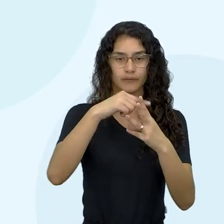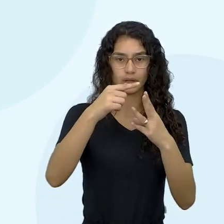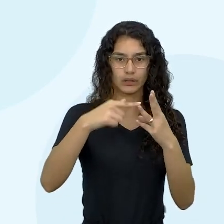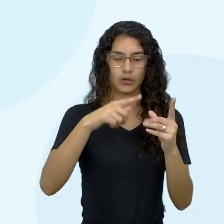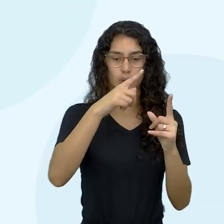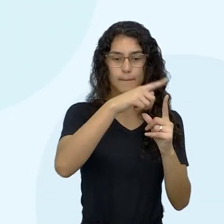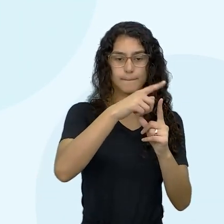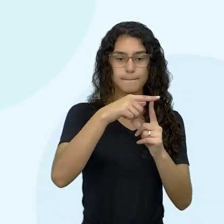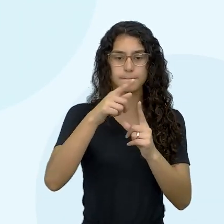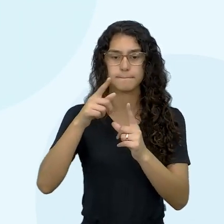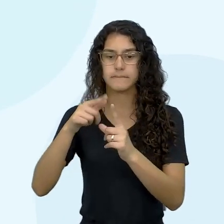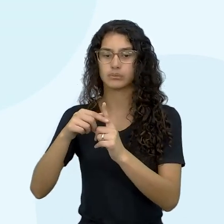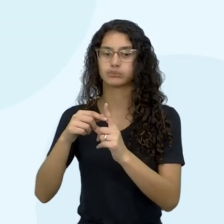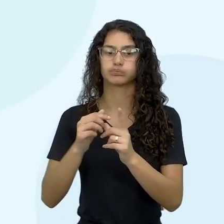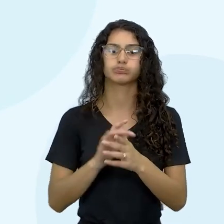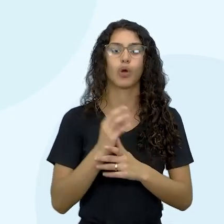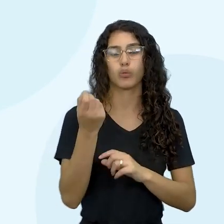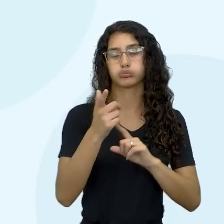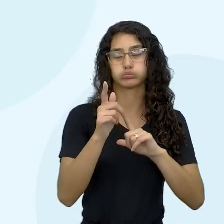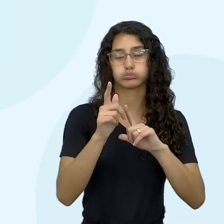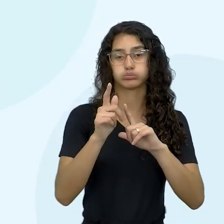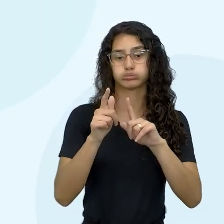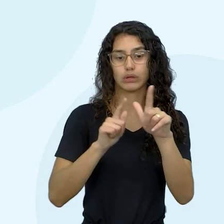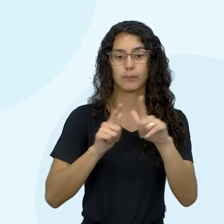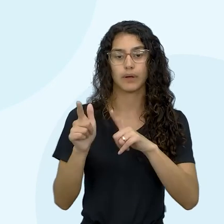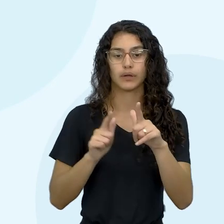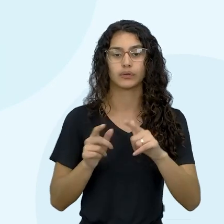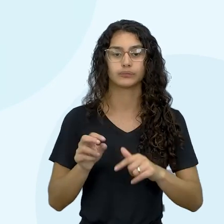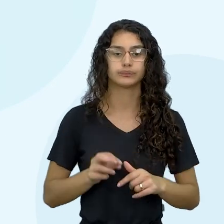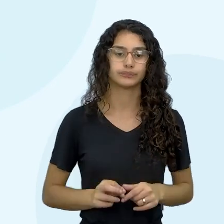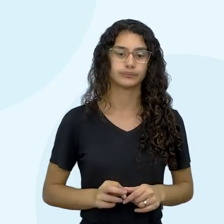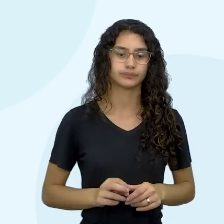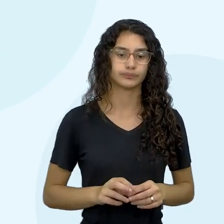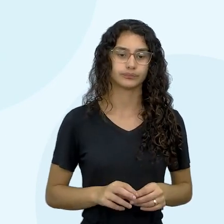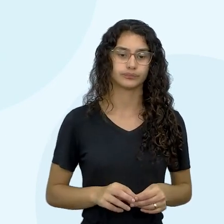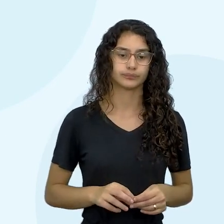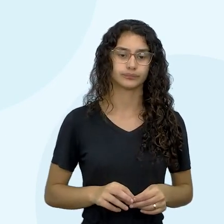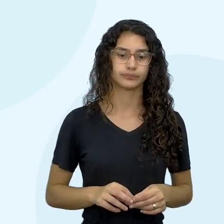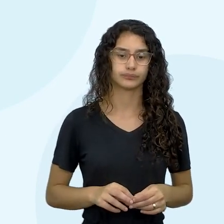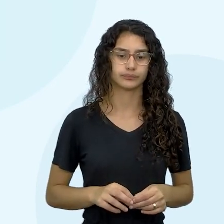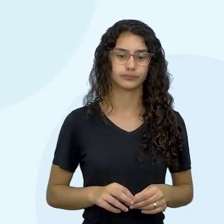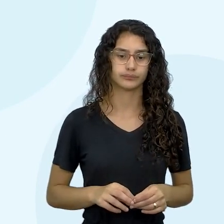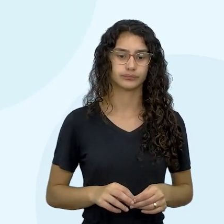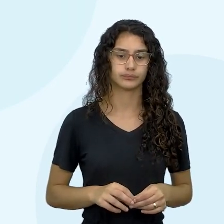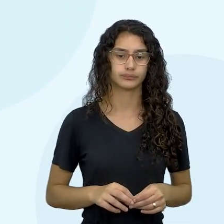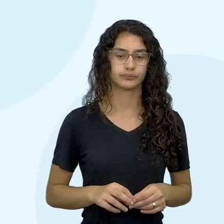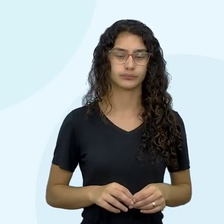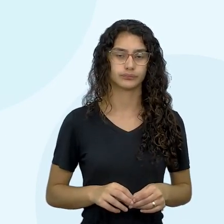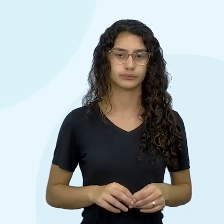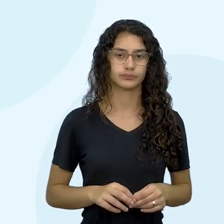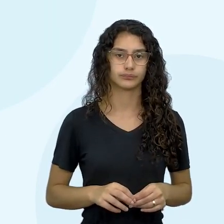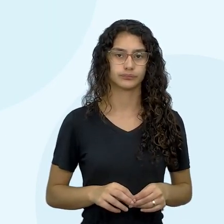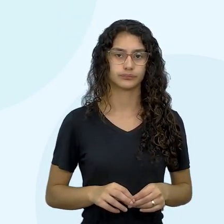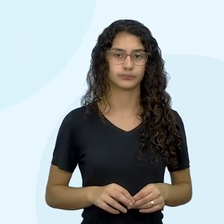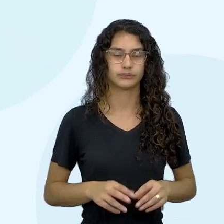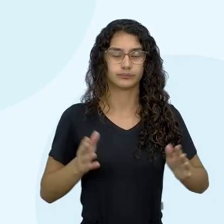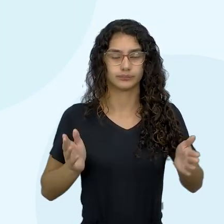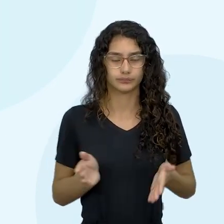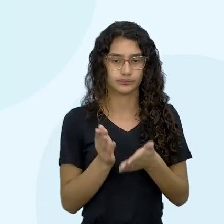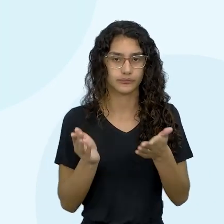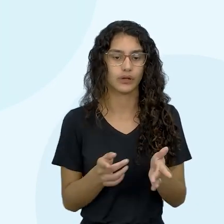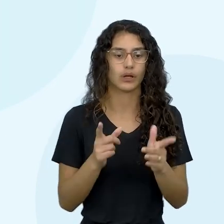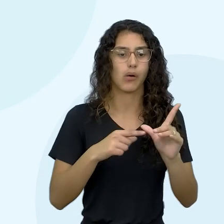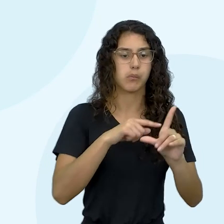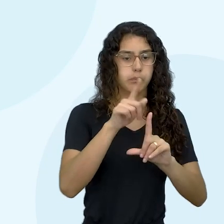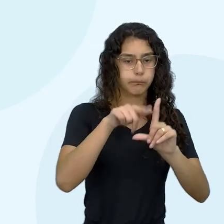tipos de produto ou serviço, né? Que faltou o serviço aqui, mas como era o PPT deles, que costuma influenciar no